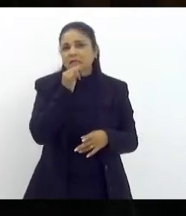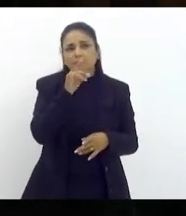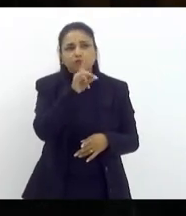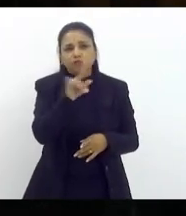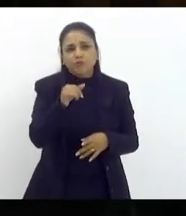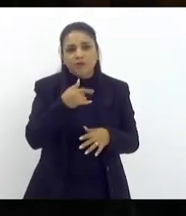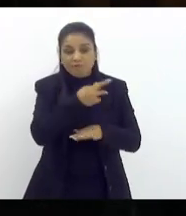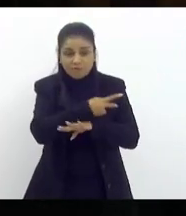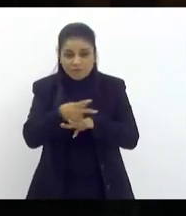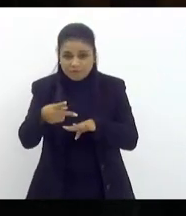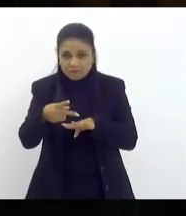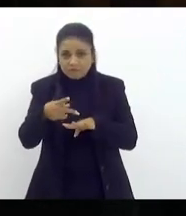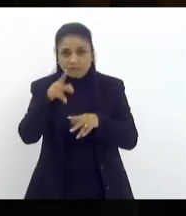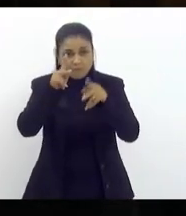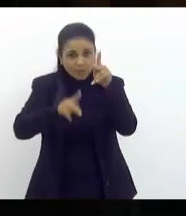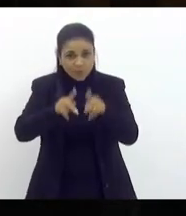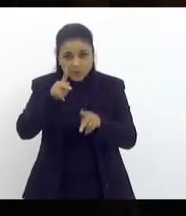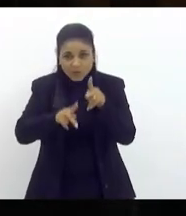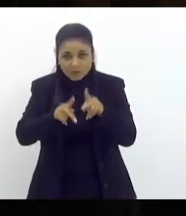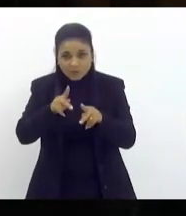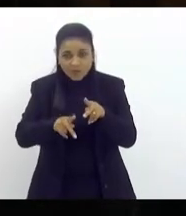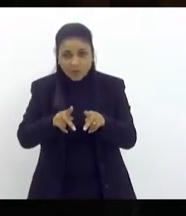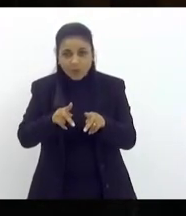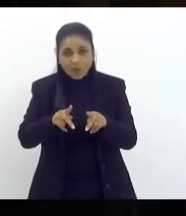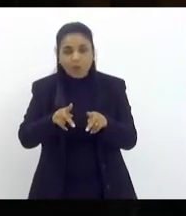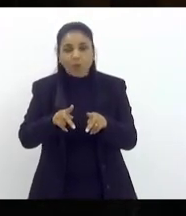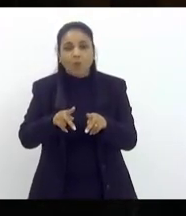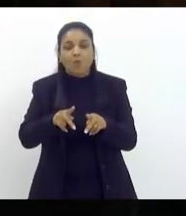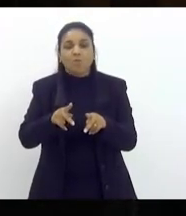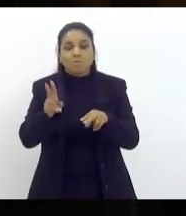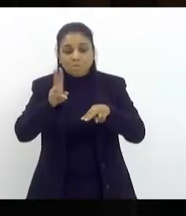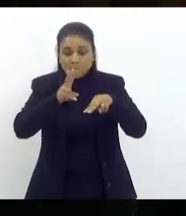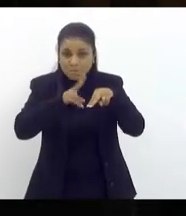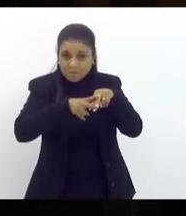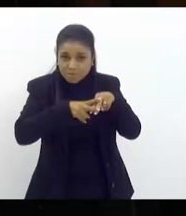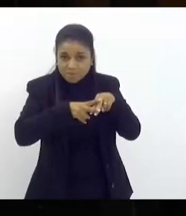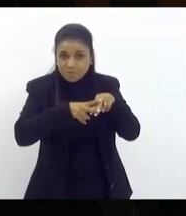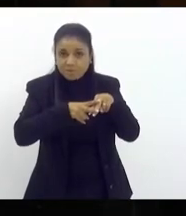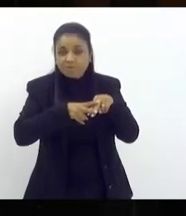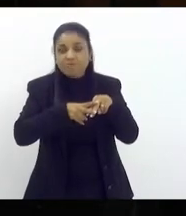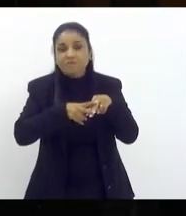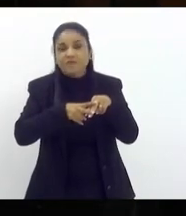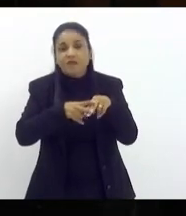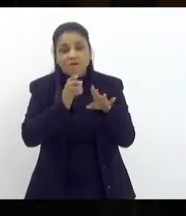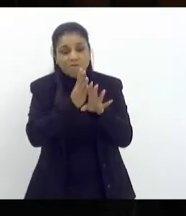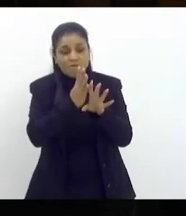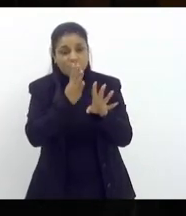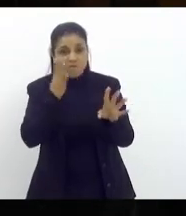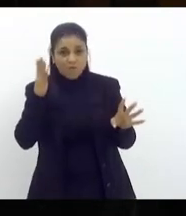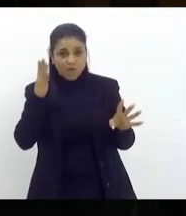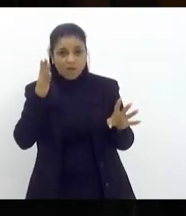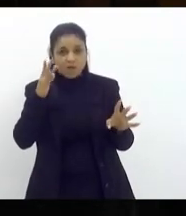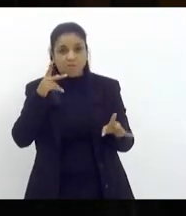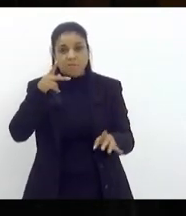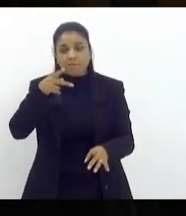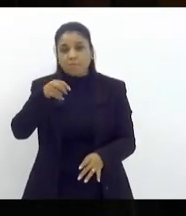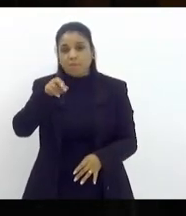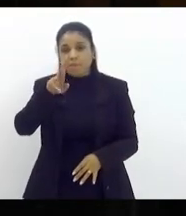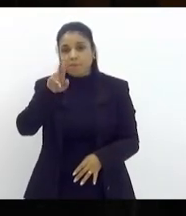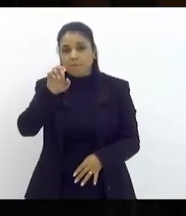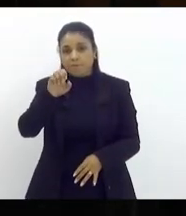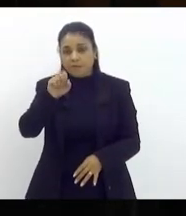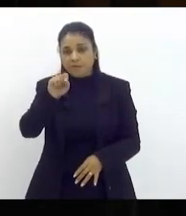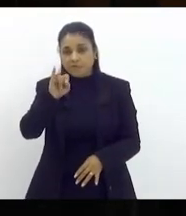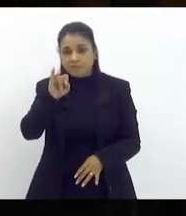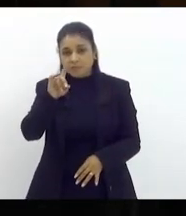né para a população privada de liberdade a fila dos presídios masculinos sempre